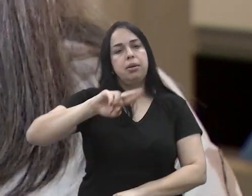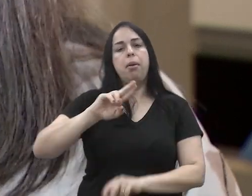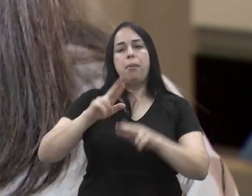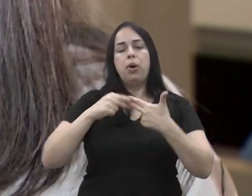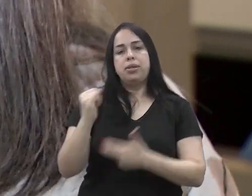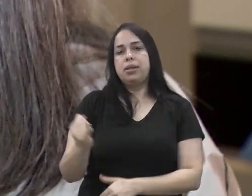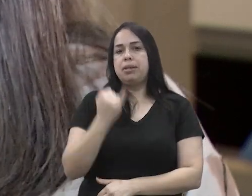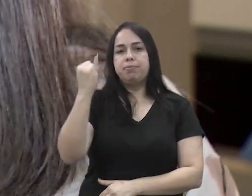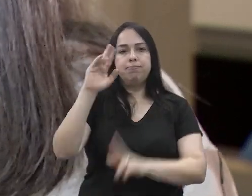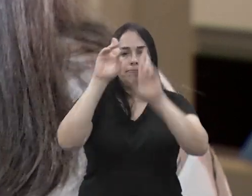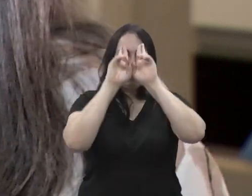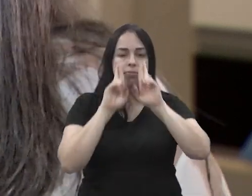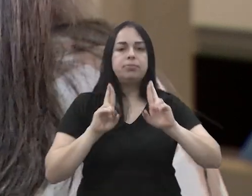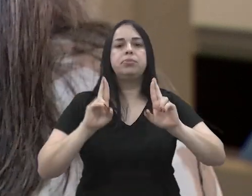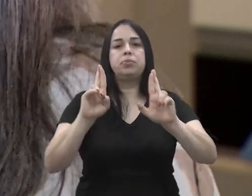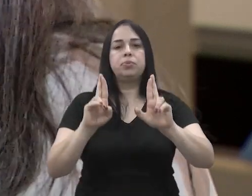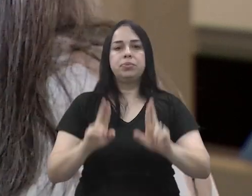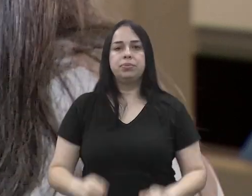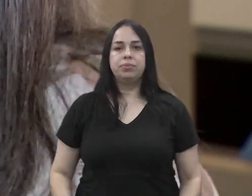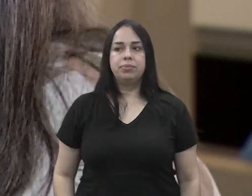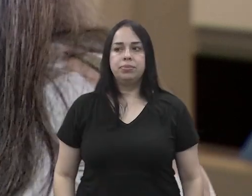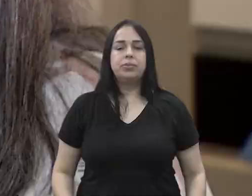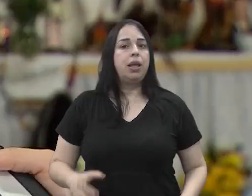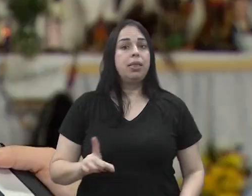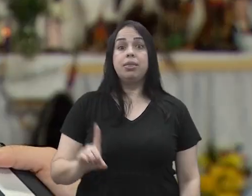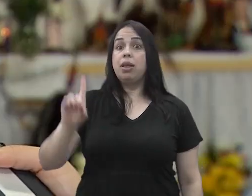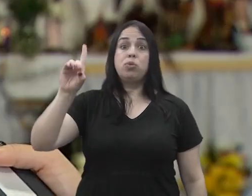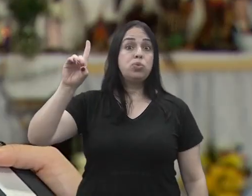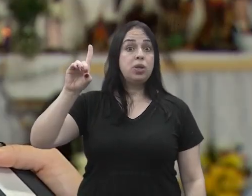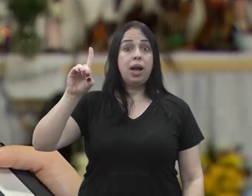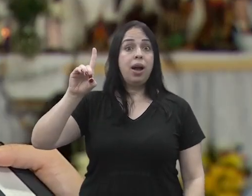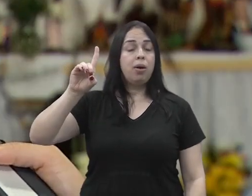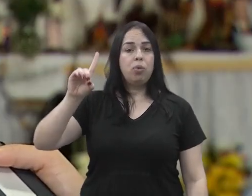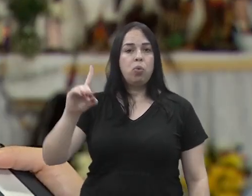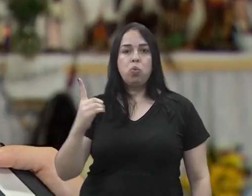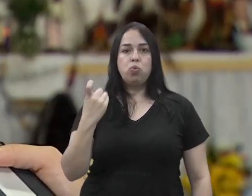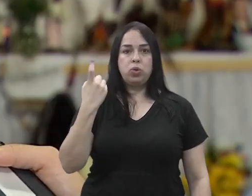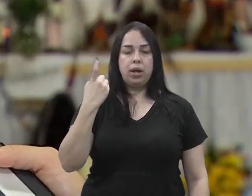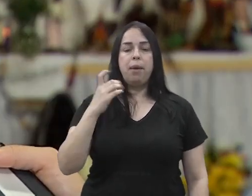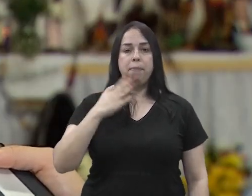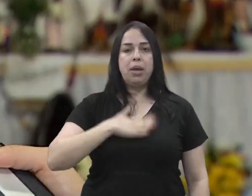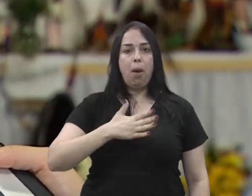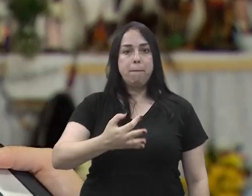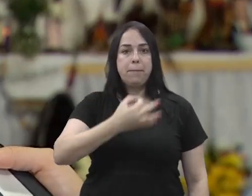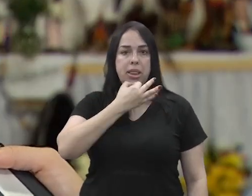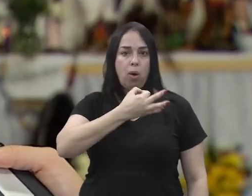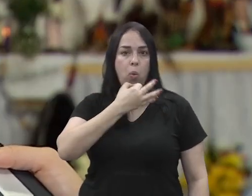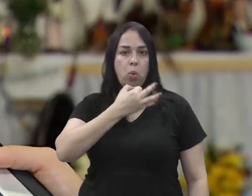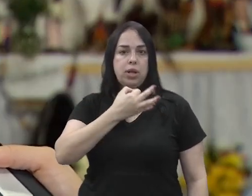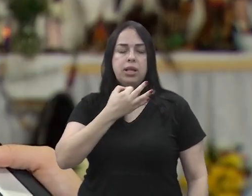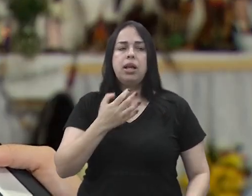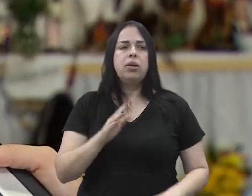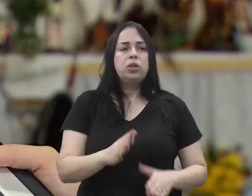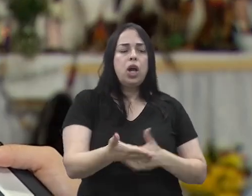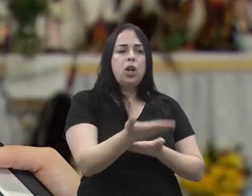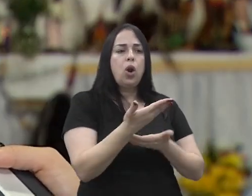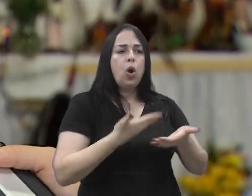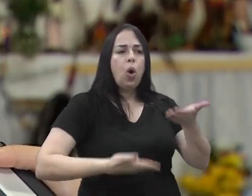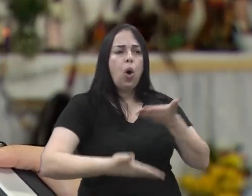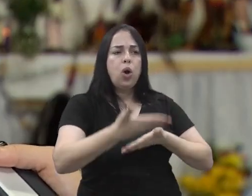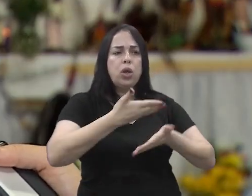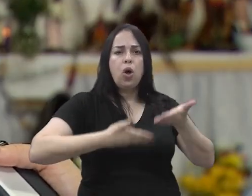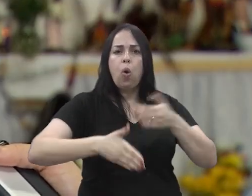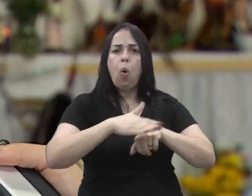acho muito importante cada um respeitar o seu espaço. Deus é único, né? Eu acredito que uma